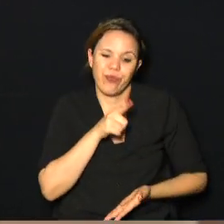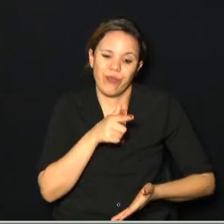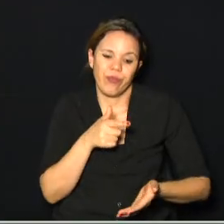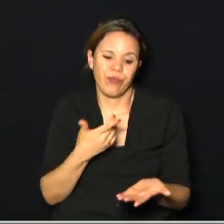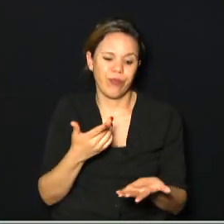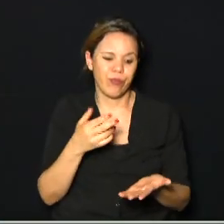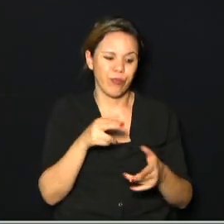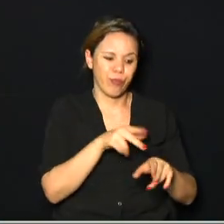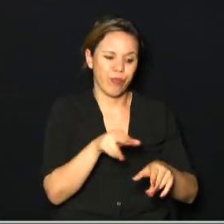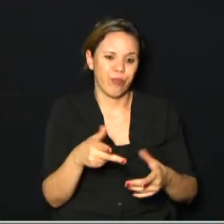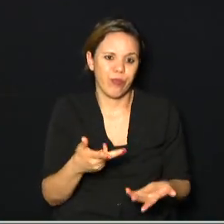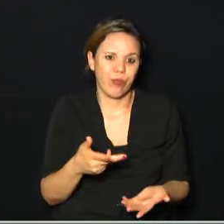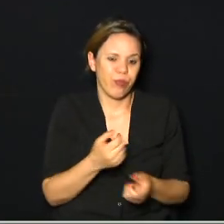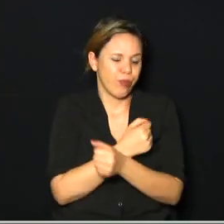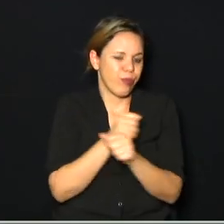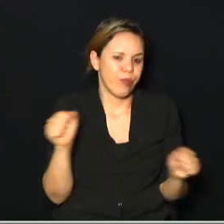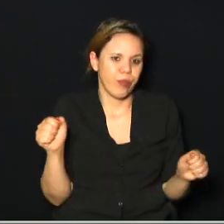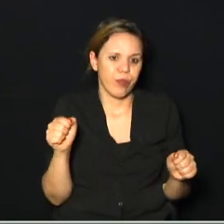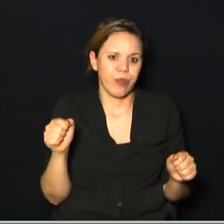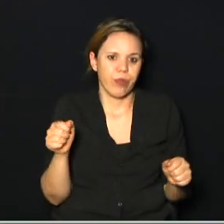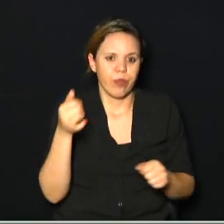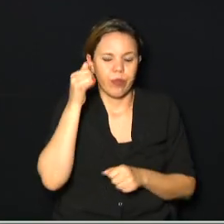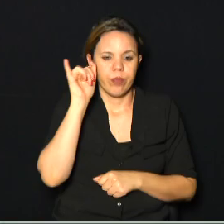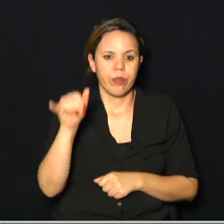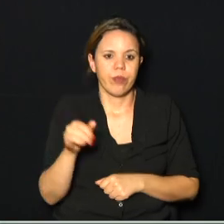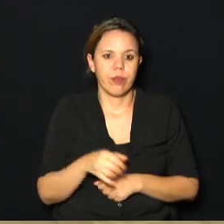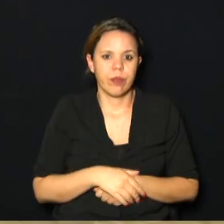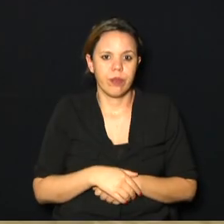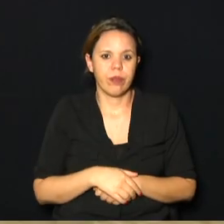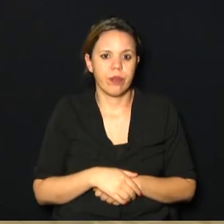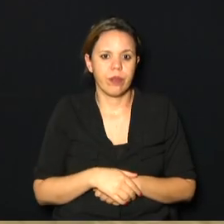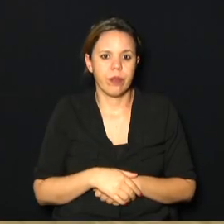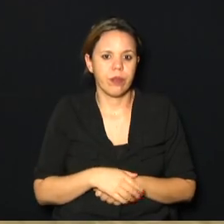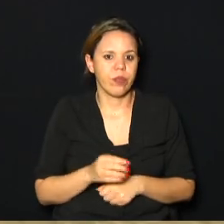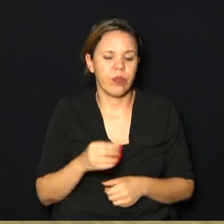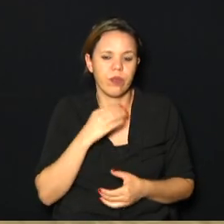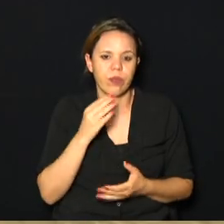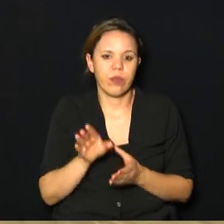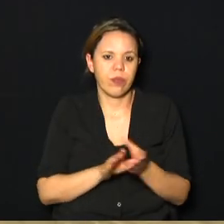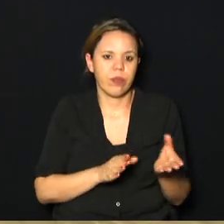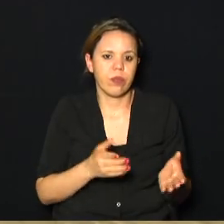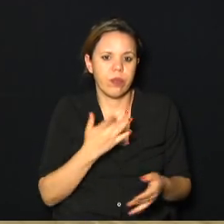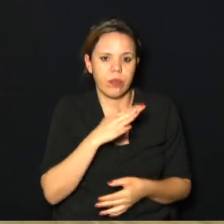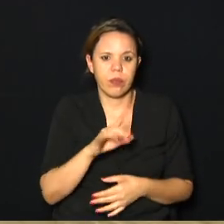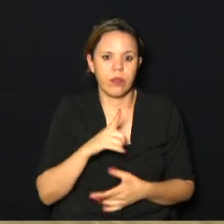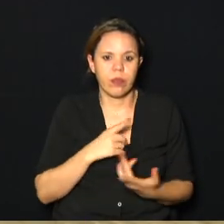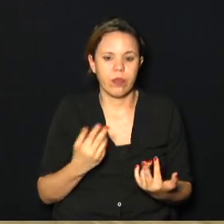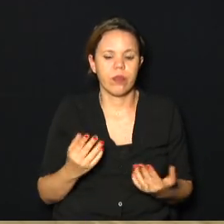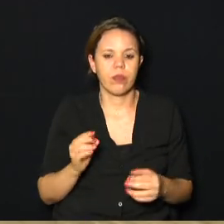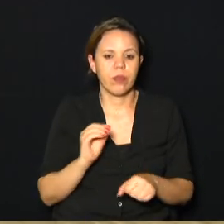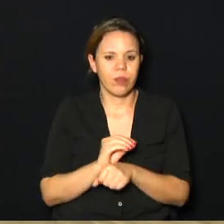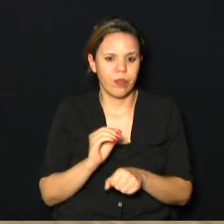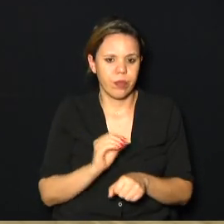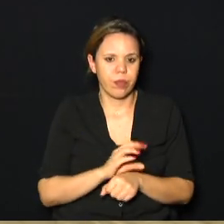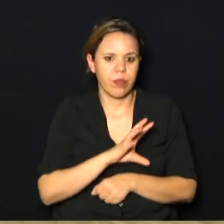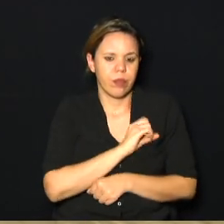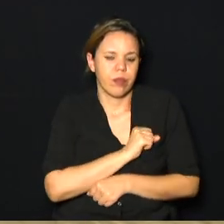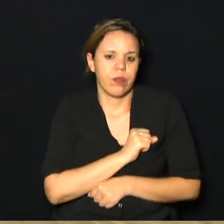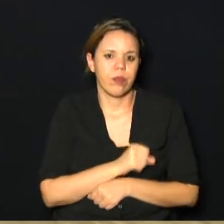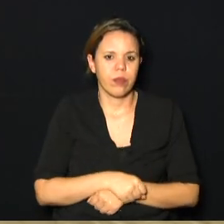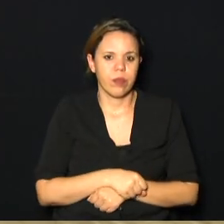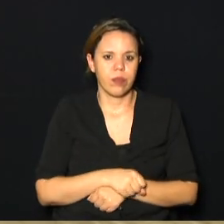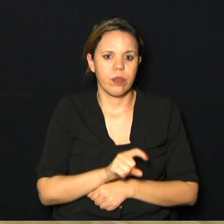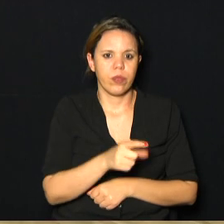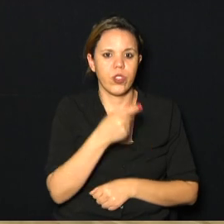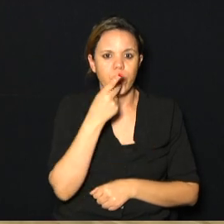São irmãos, é uma É coisa que não tem. impossível e não é muito indicado também, né? A criança também tem que ser cercada de amor, né? Ô, doutora, a